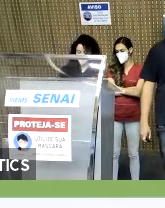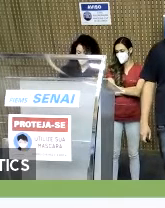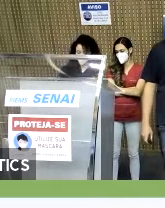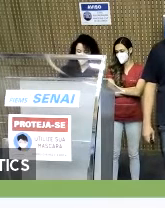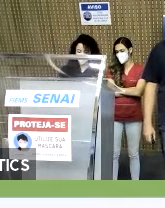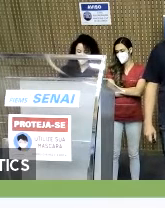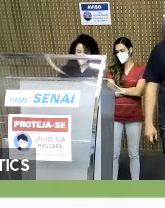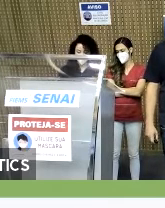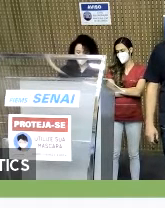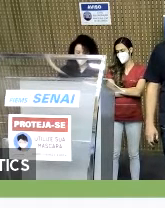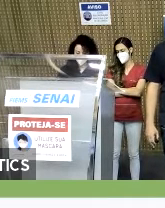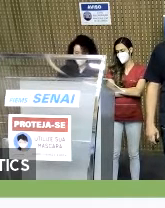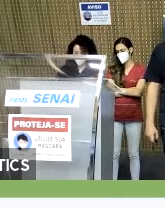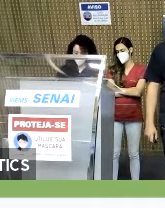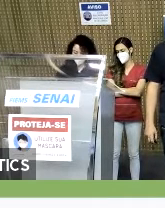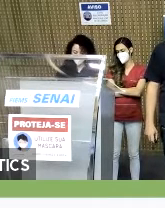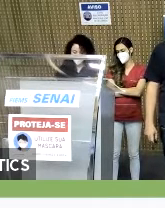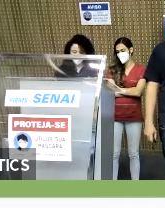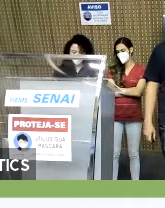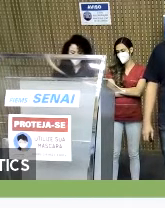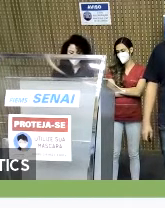já temos algumas solicitações.